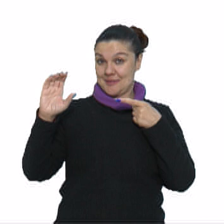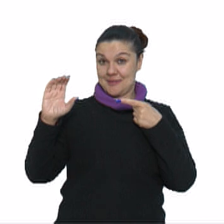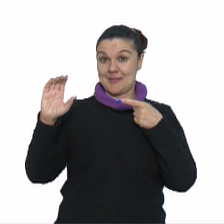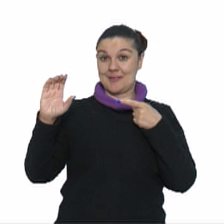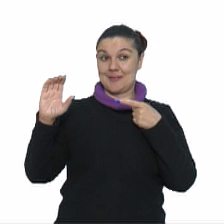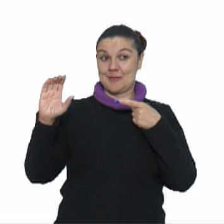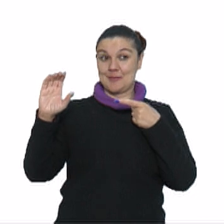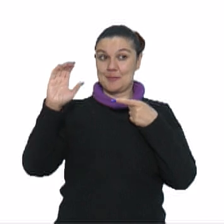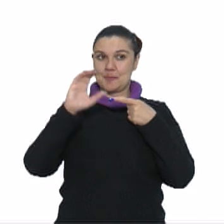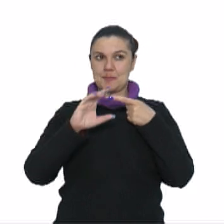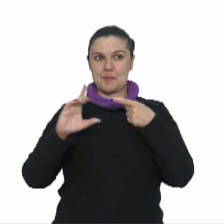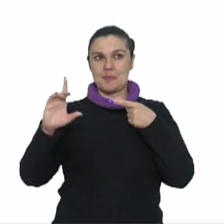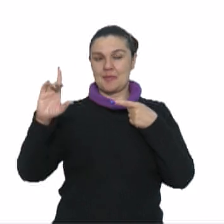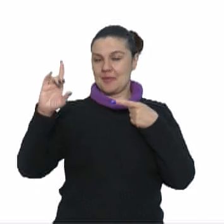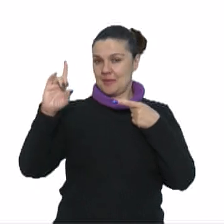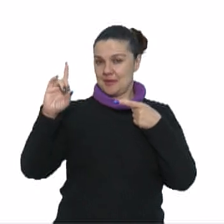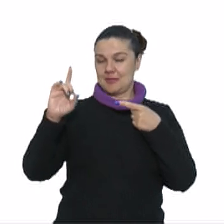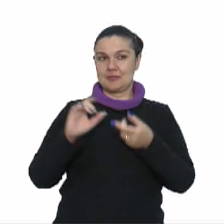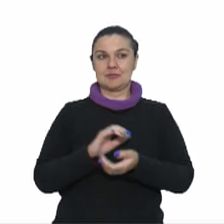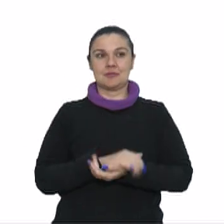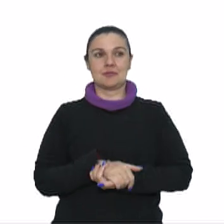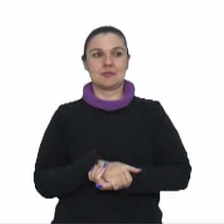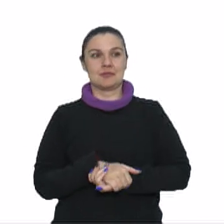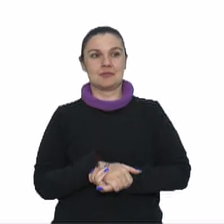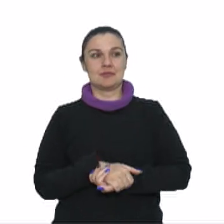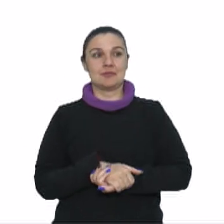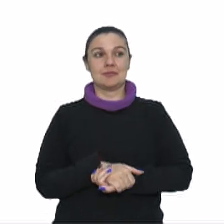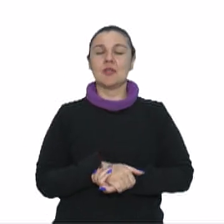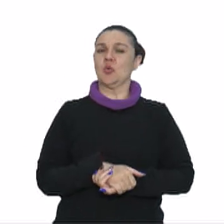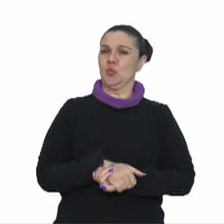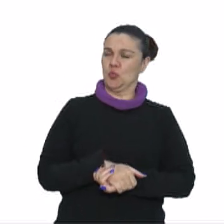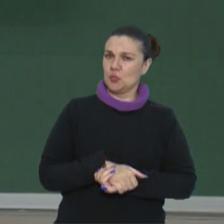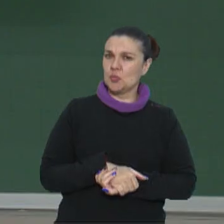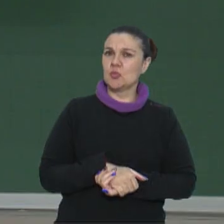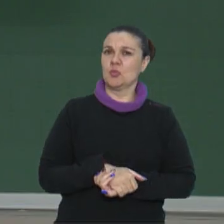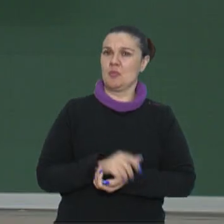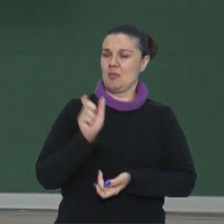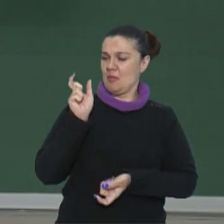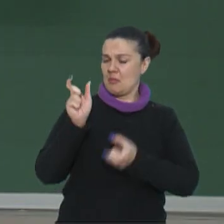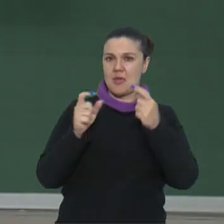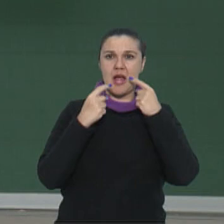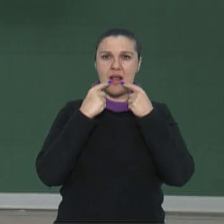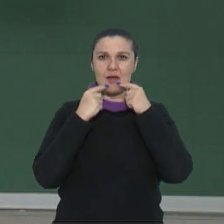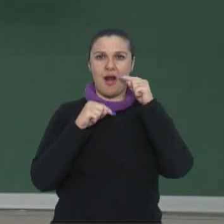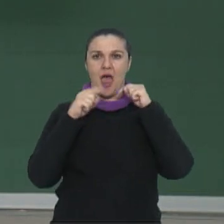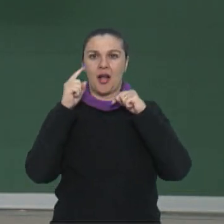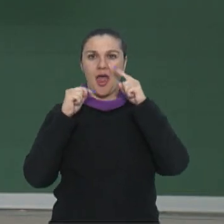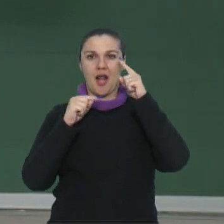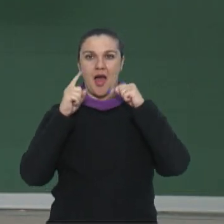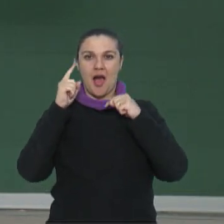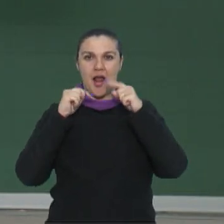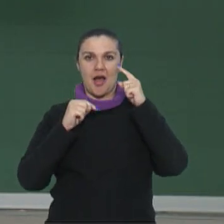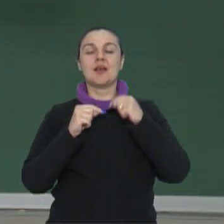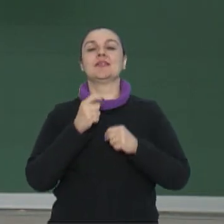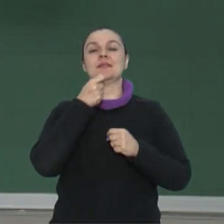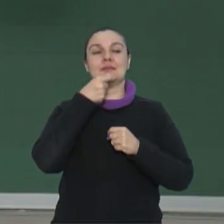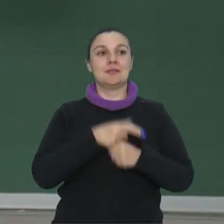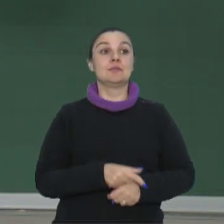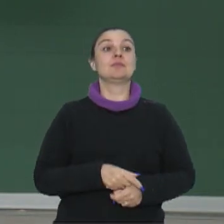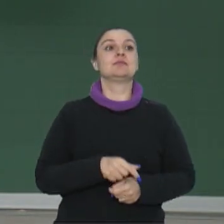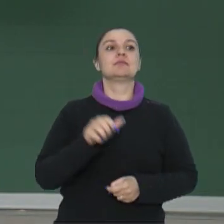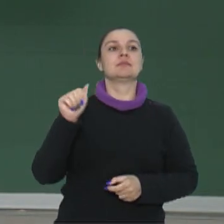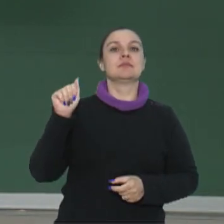C, Texcoco? Ou letra D, Tlaloc? Olha, dá um lugar na nossa língua. Letra